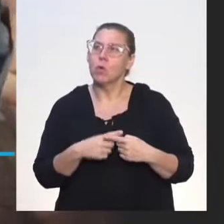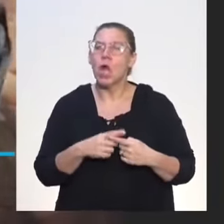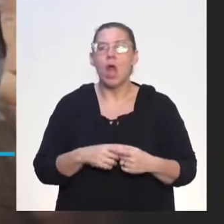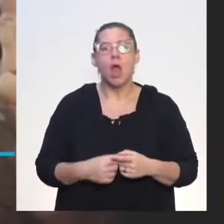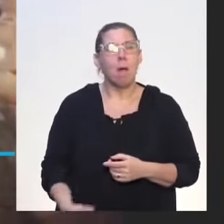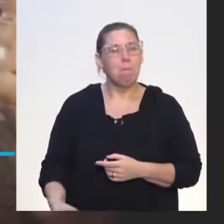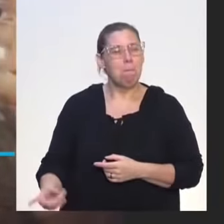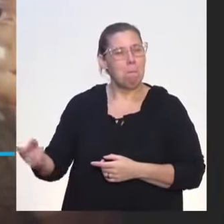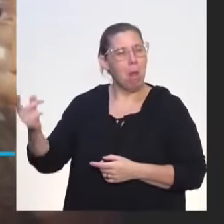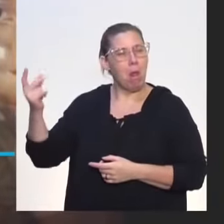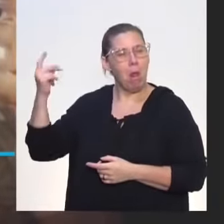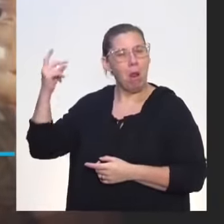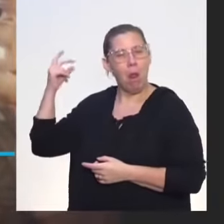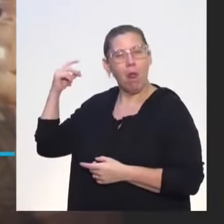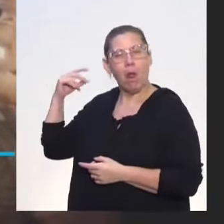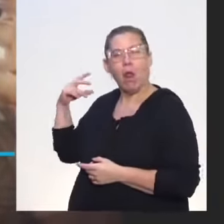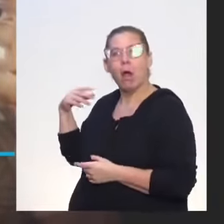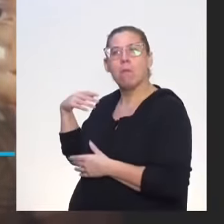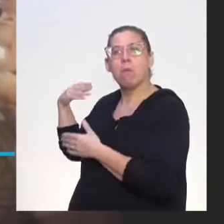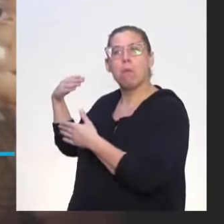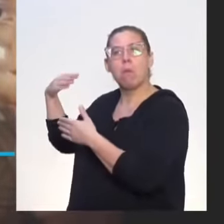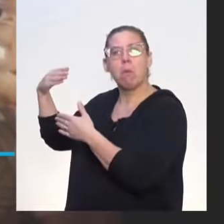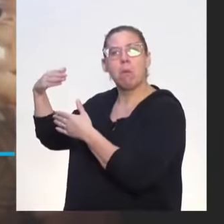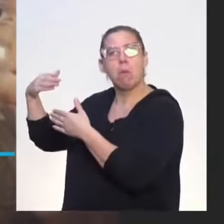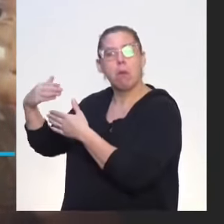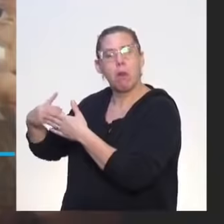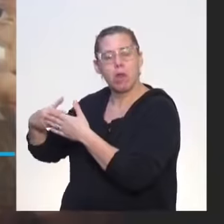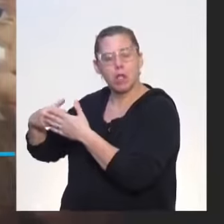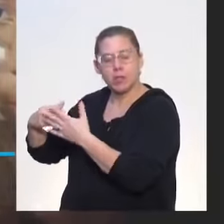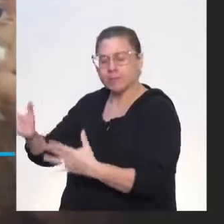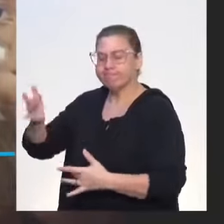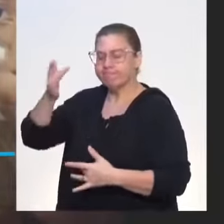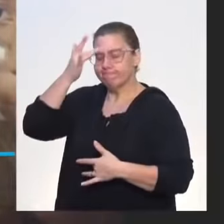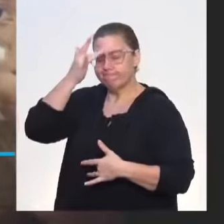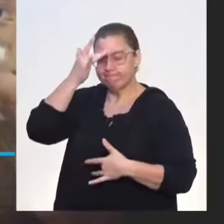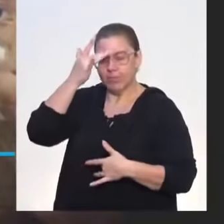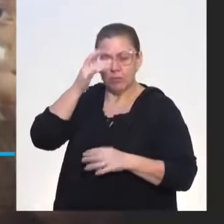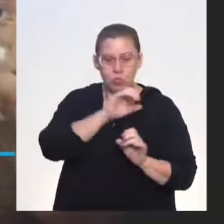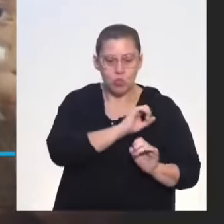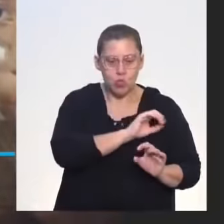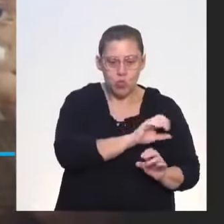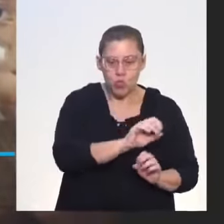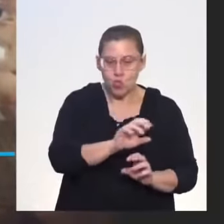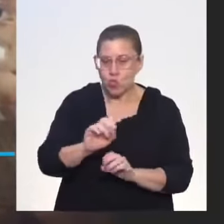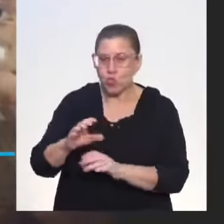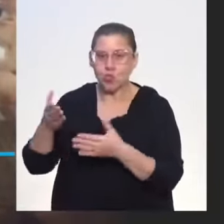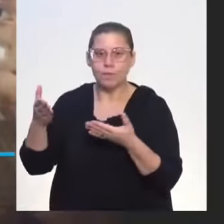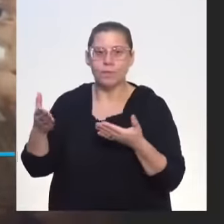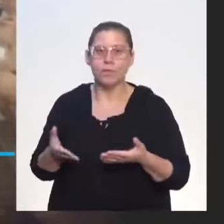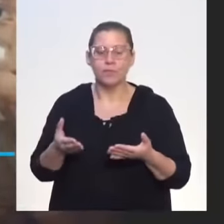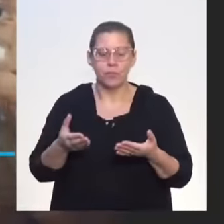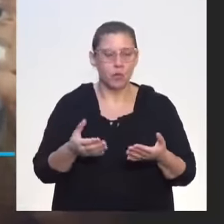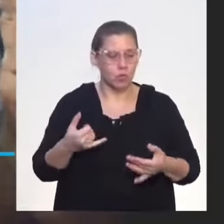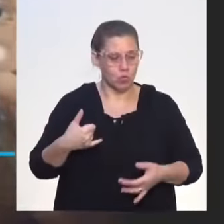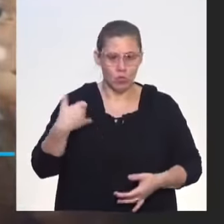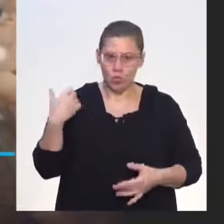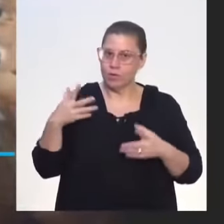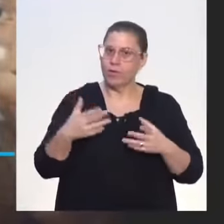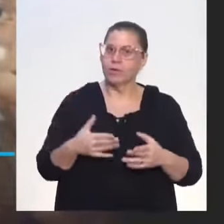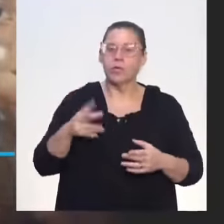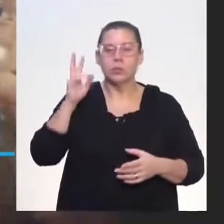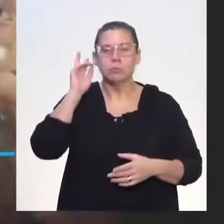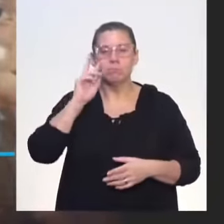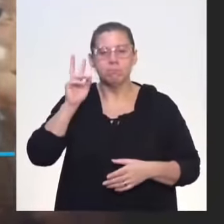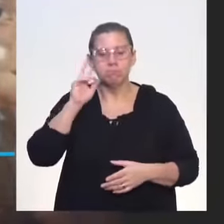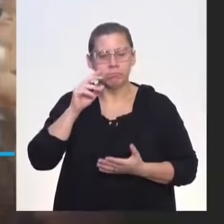desde criança aquelas histórias que foi guardando dentro dele, foi dividindo com outras pessoas da mesma idade, e aquelas histórias